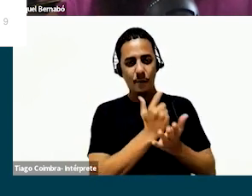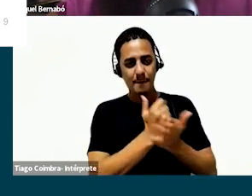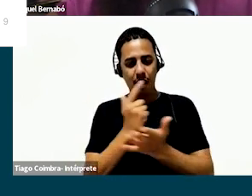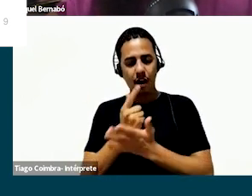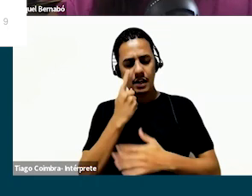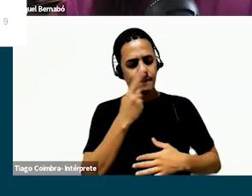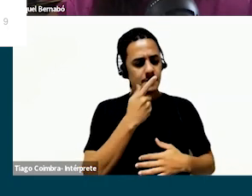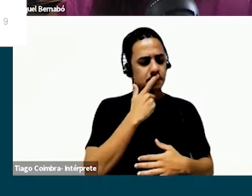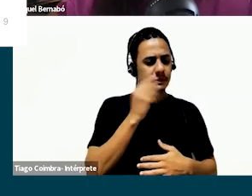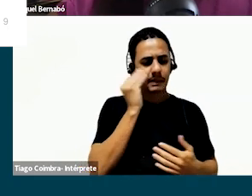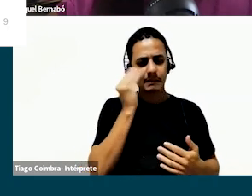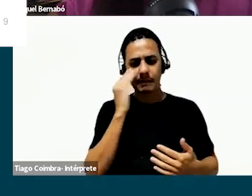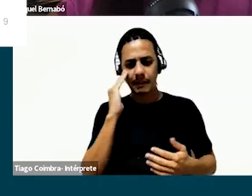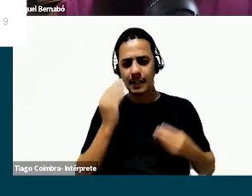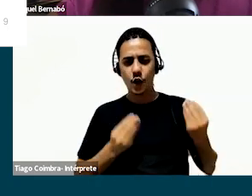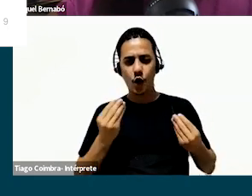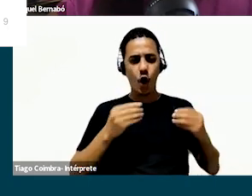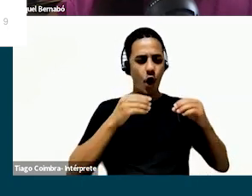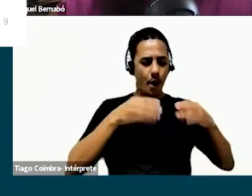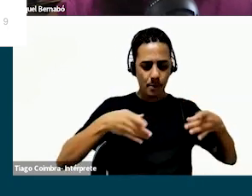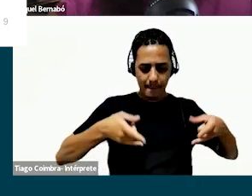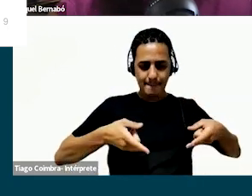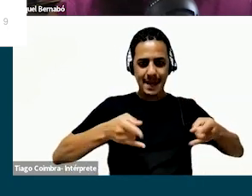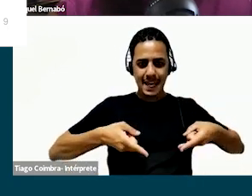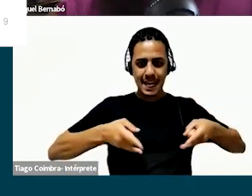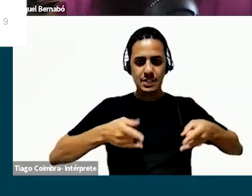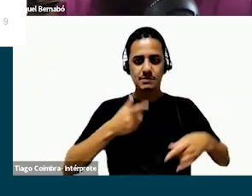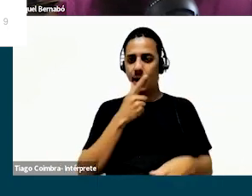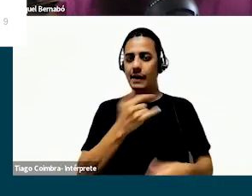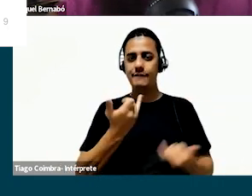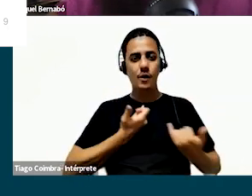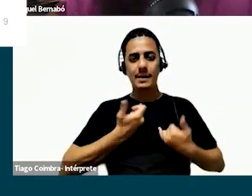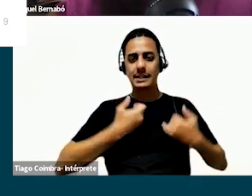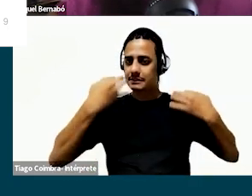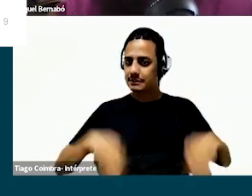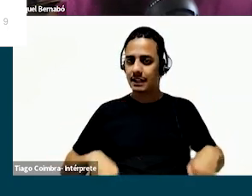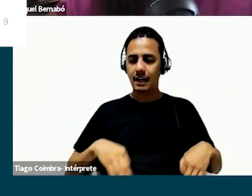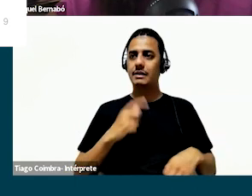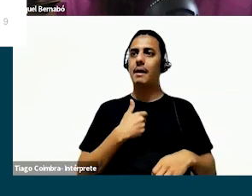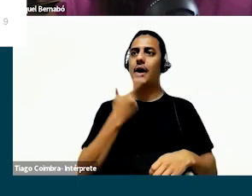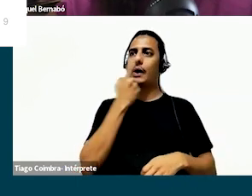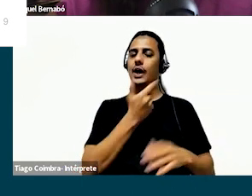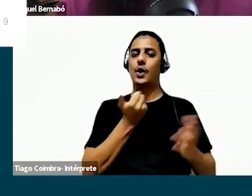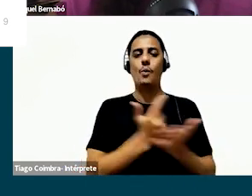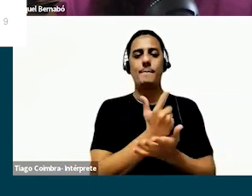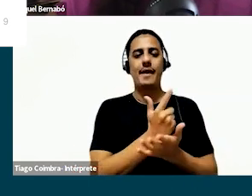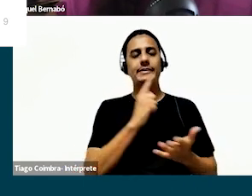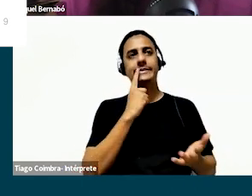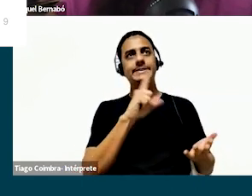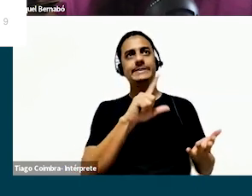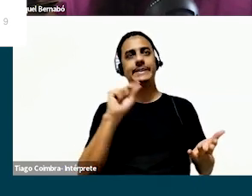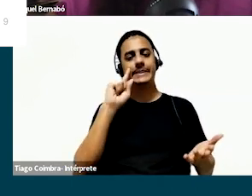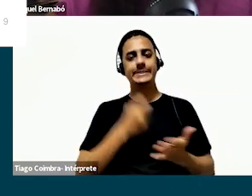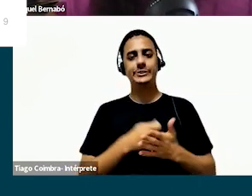tinha costume de comprar, ele olhava os detalhes, ele tentava entender como era o berço, e ele não conseguia as informações tão detalhadas a ponto